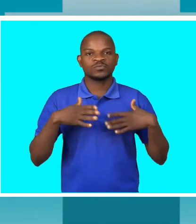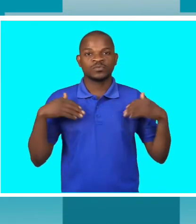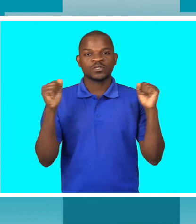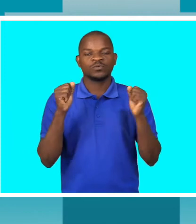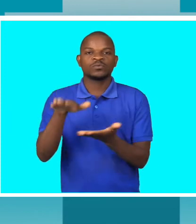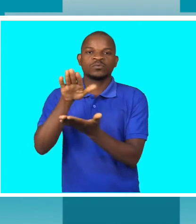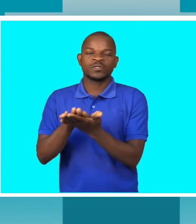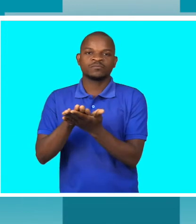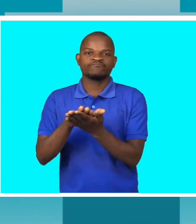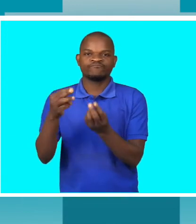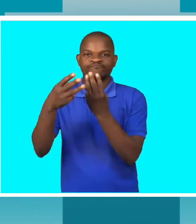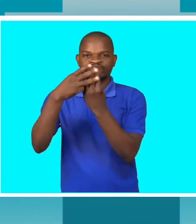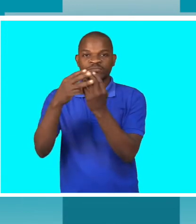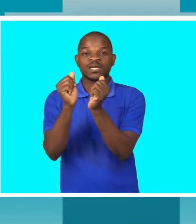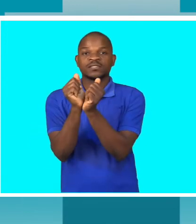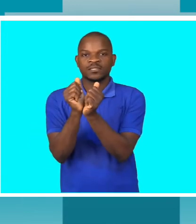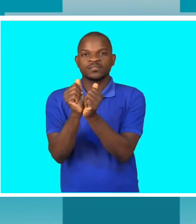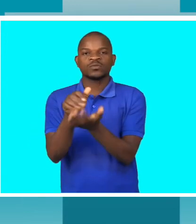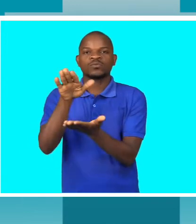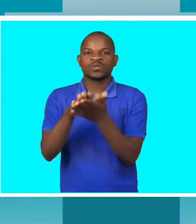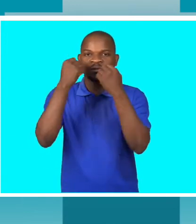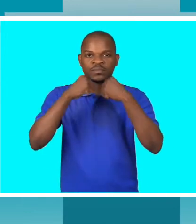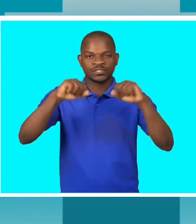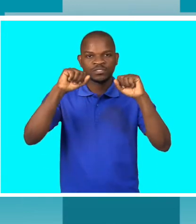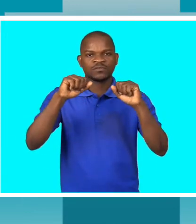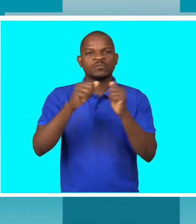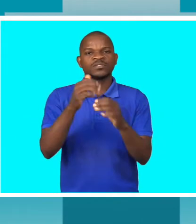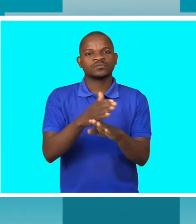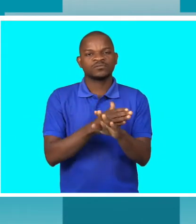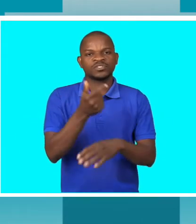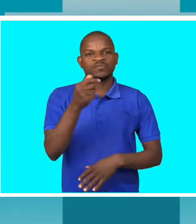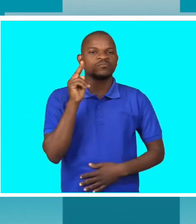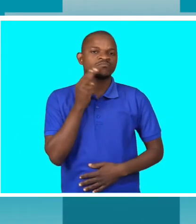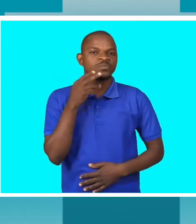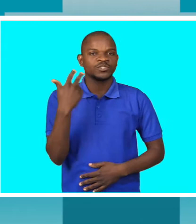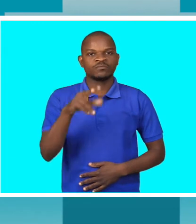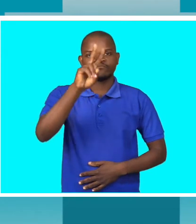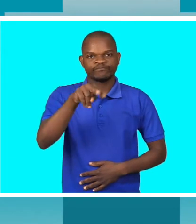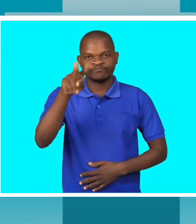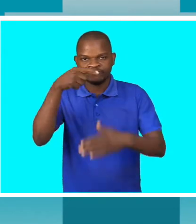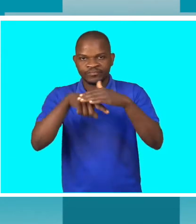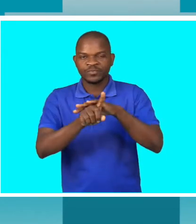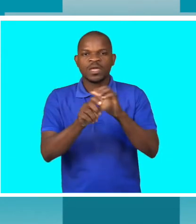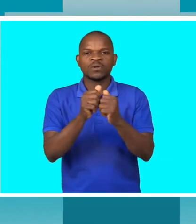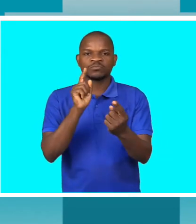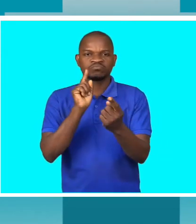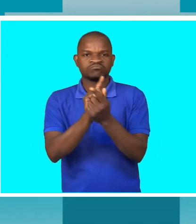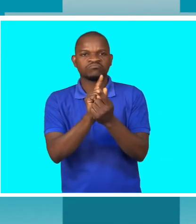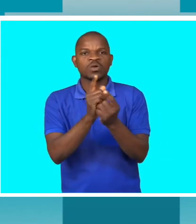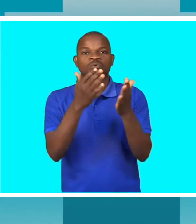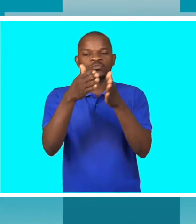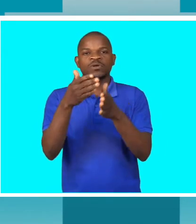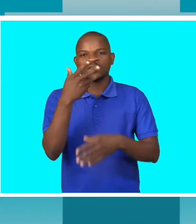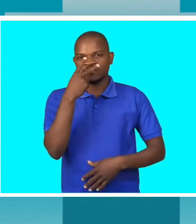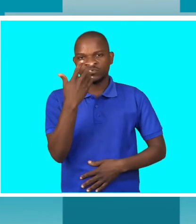aos serviços de saúde nas penitenciárias no país, particularmente da cadeia central da Machado, onde a TV